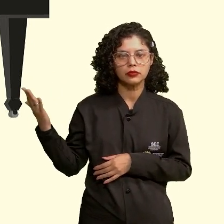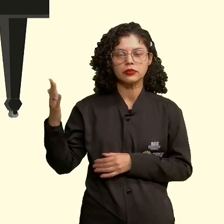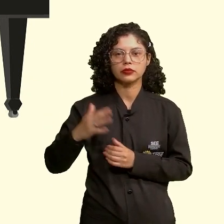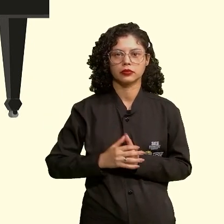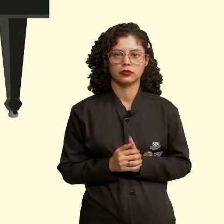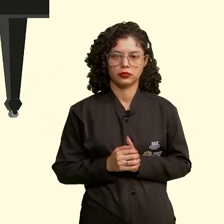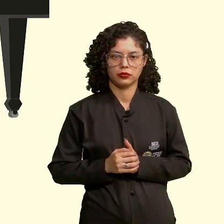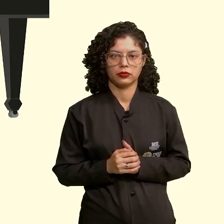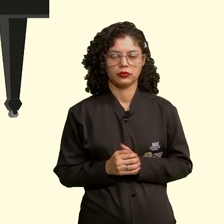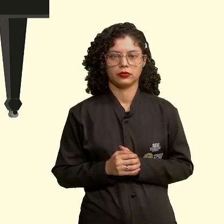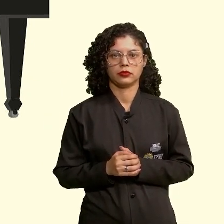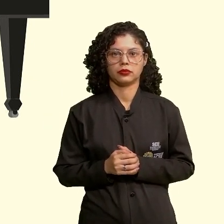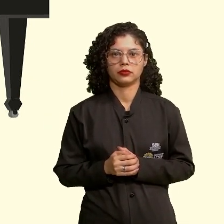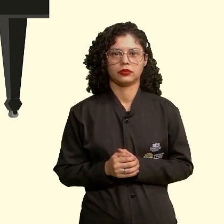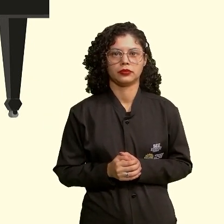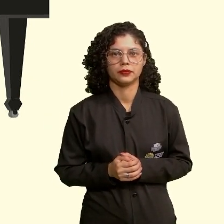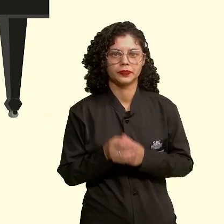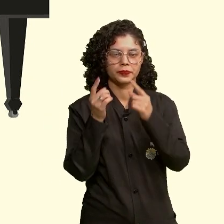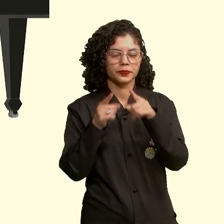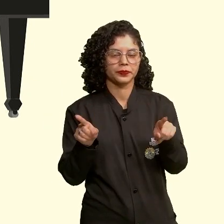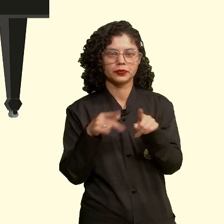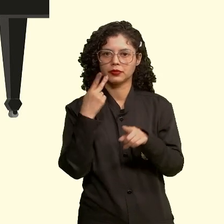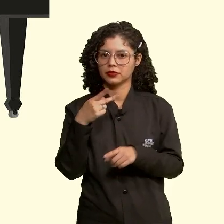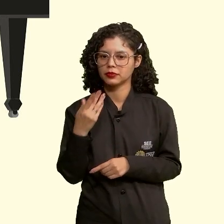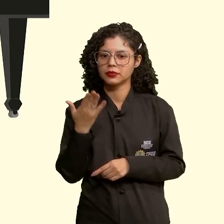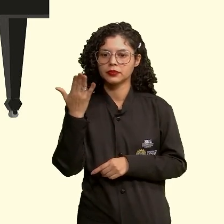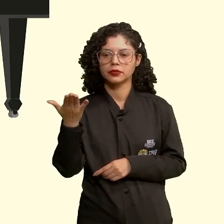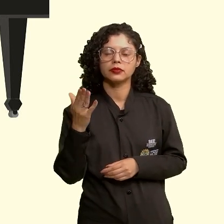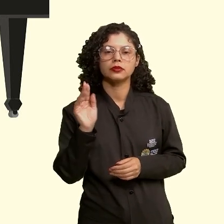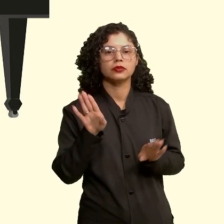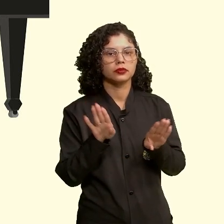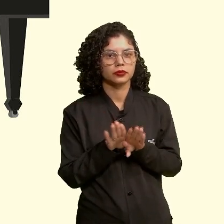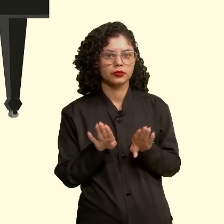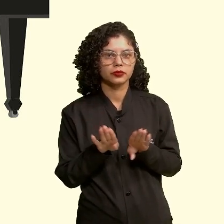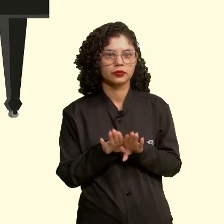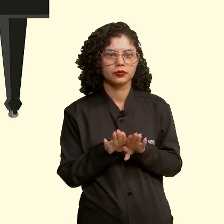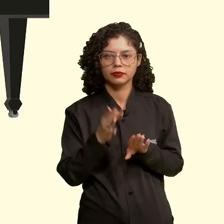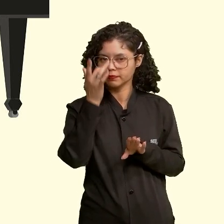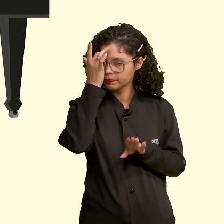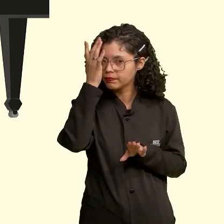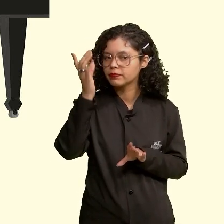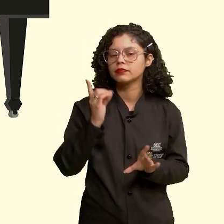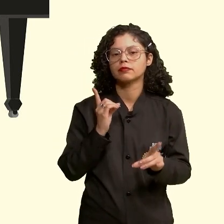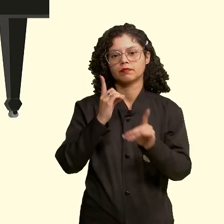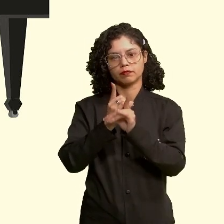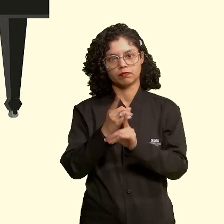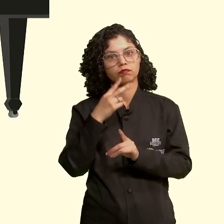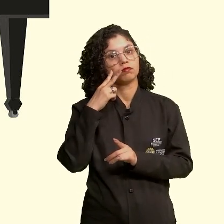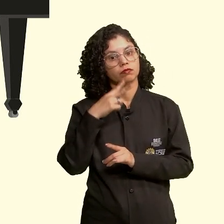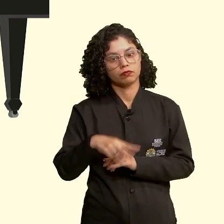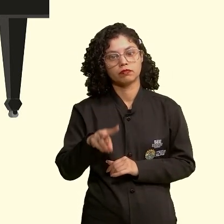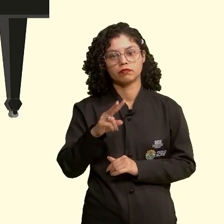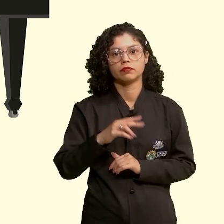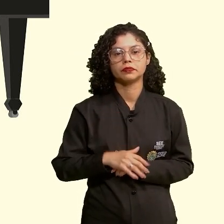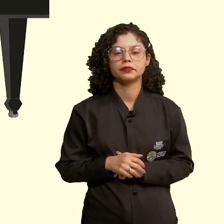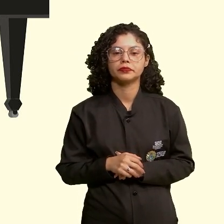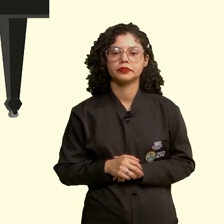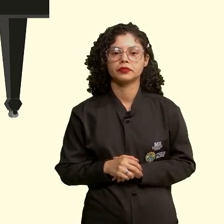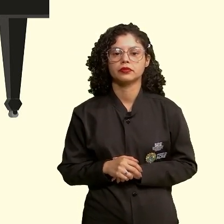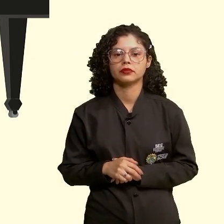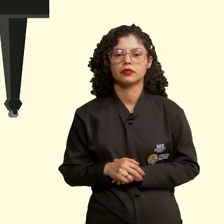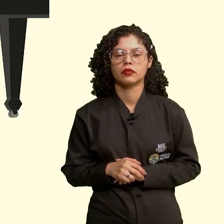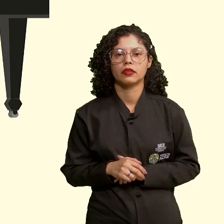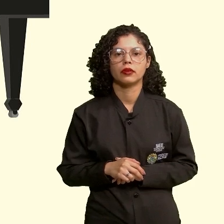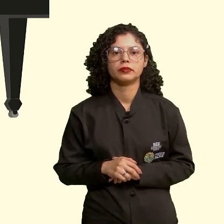desse instrumento musical, falando para vocês que ele também não é tão comum, né, no nosso dia a